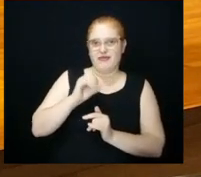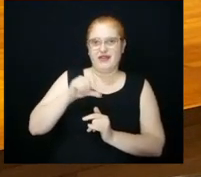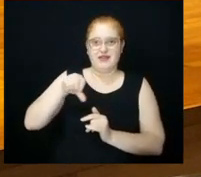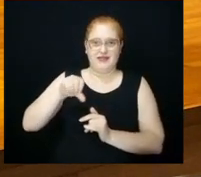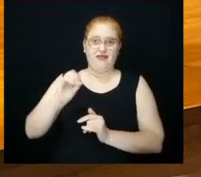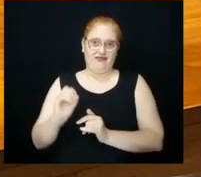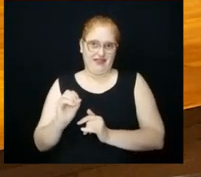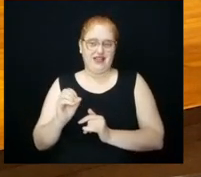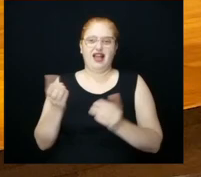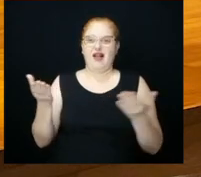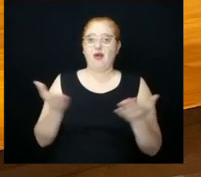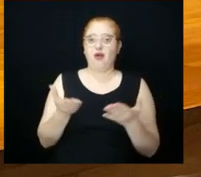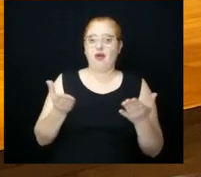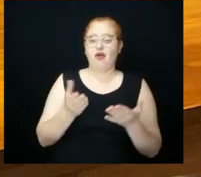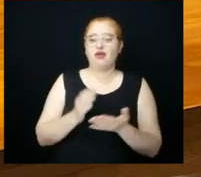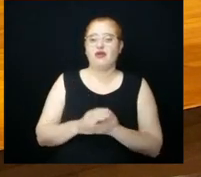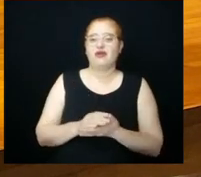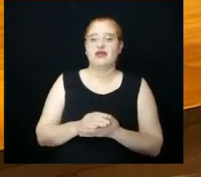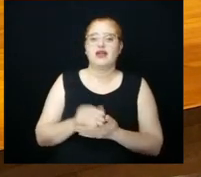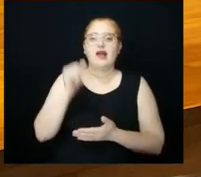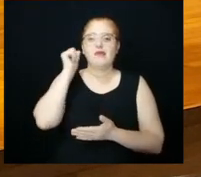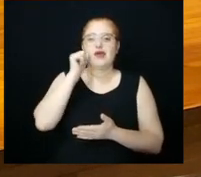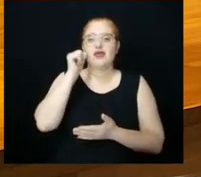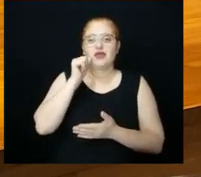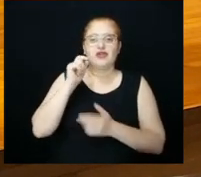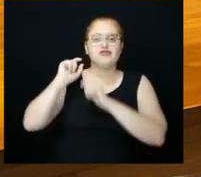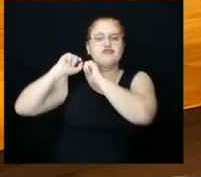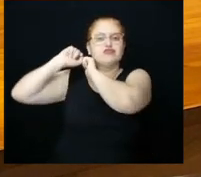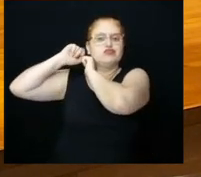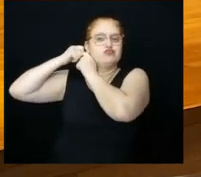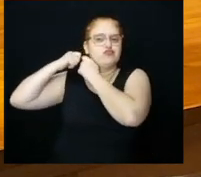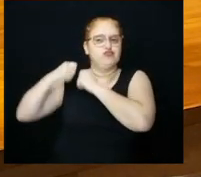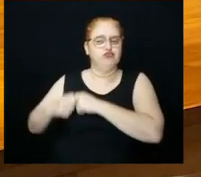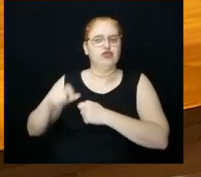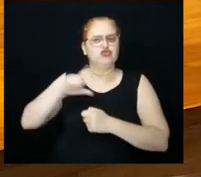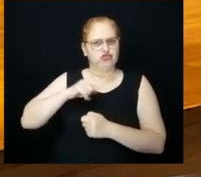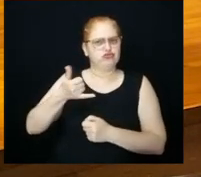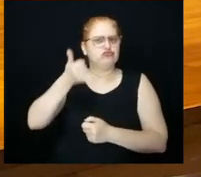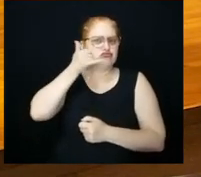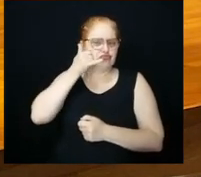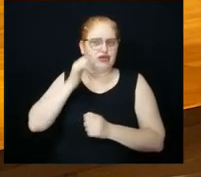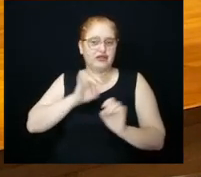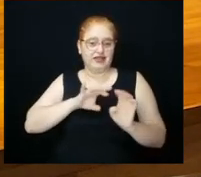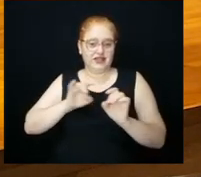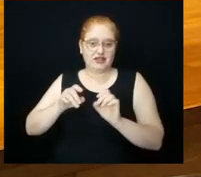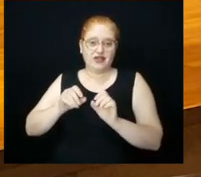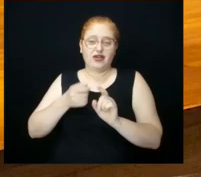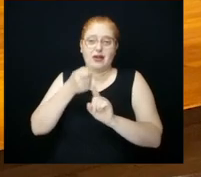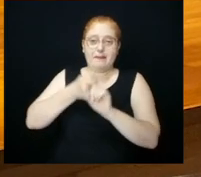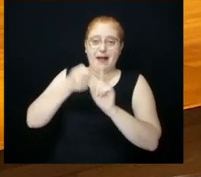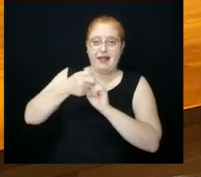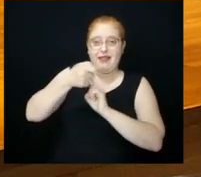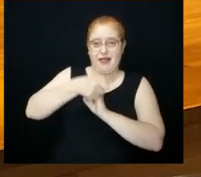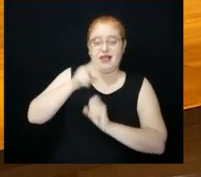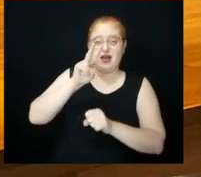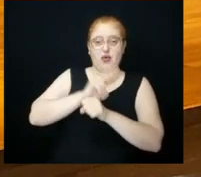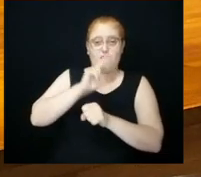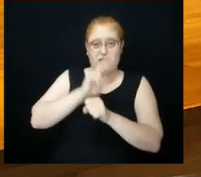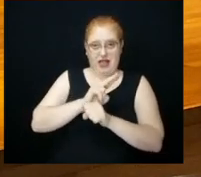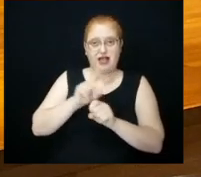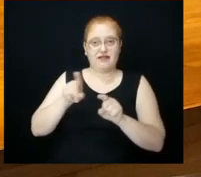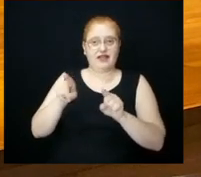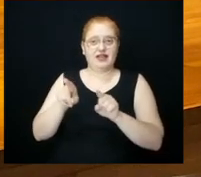090. Agora, a moça que trançava seu cabelo tinha um celular. O vendedor de banana da terra, que cuidava de uma